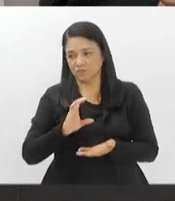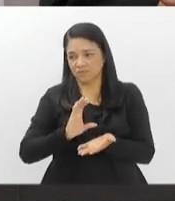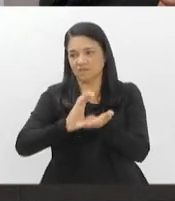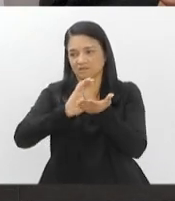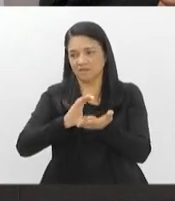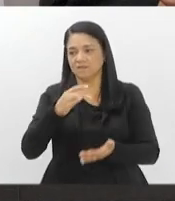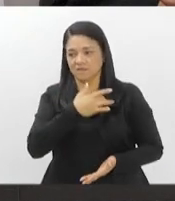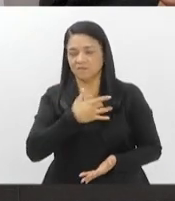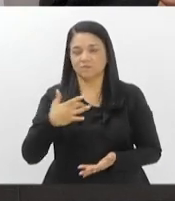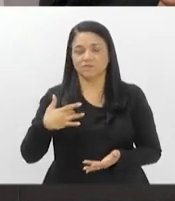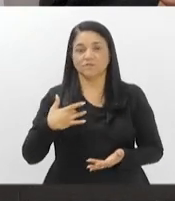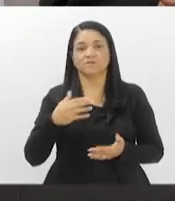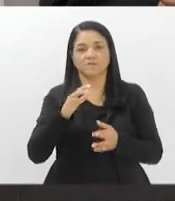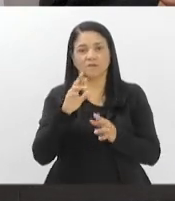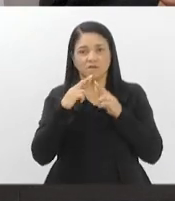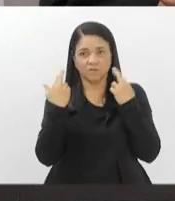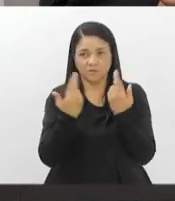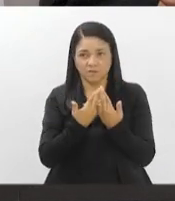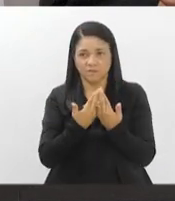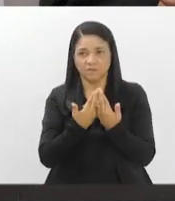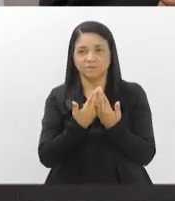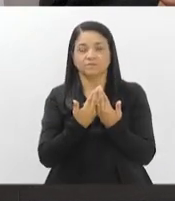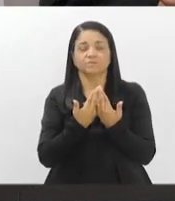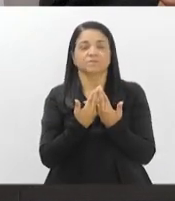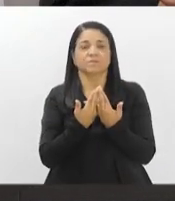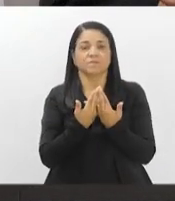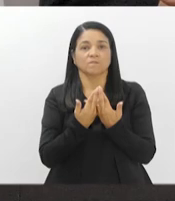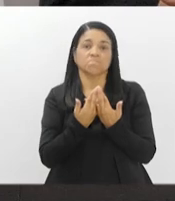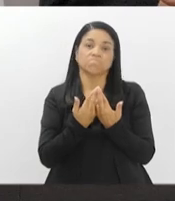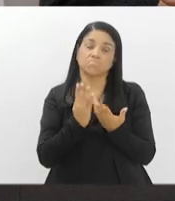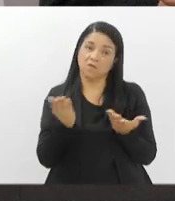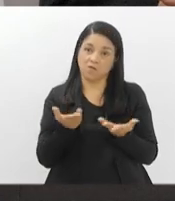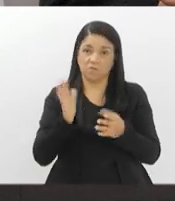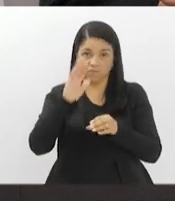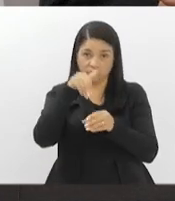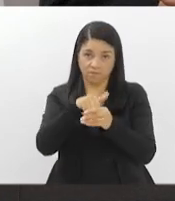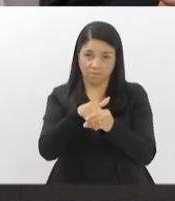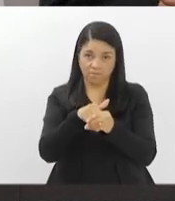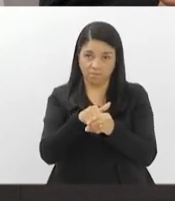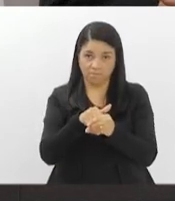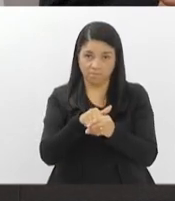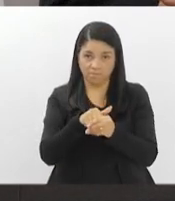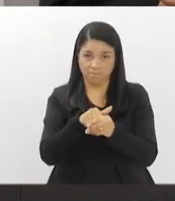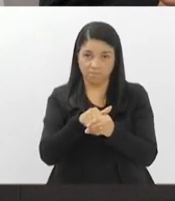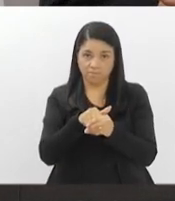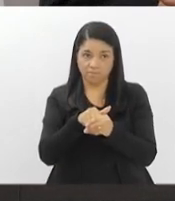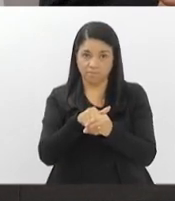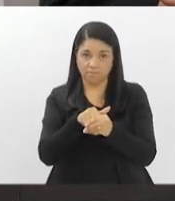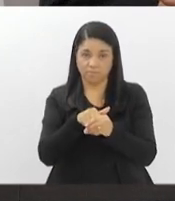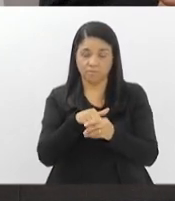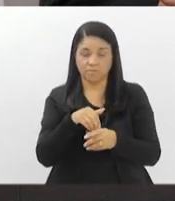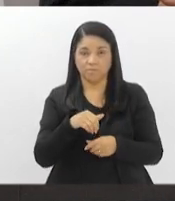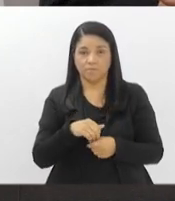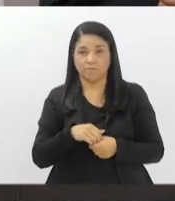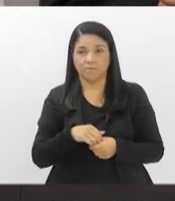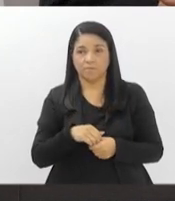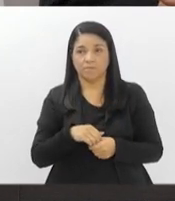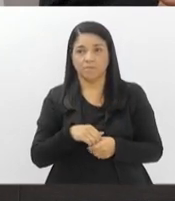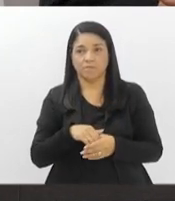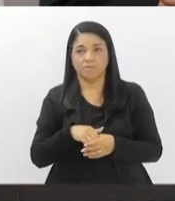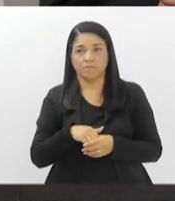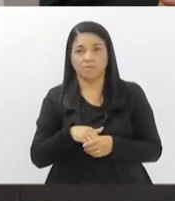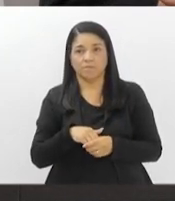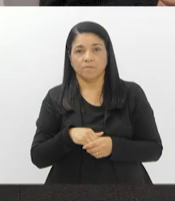próxima reunião também a gente já pode deliberar e votar eu acho melhor essas já